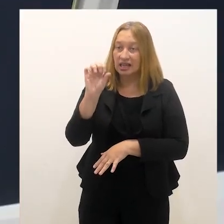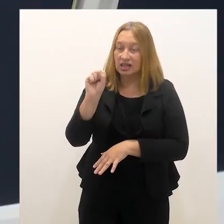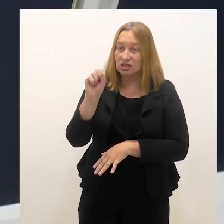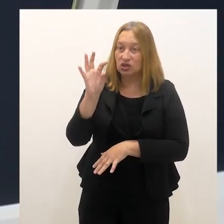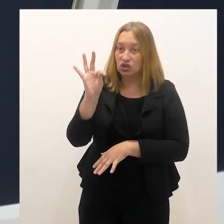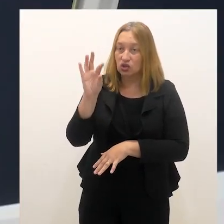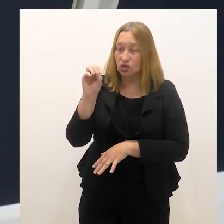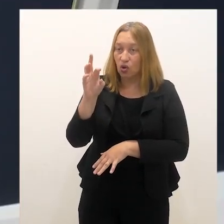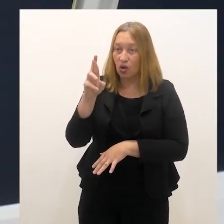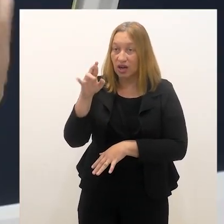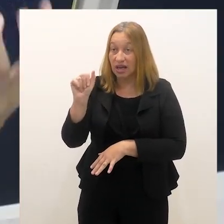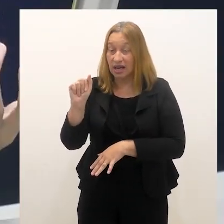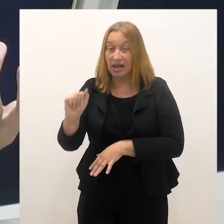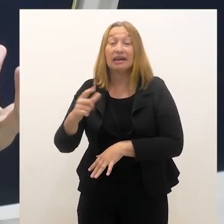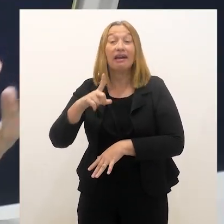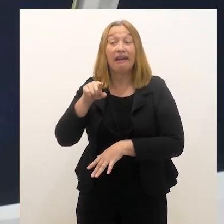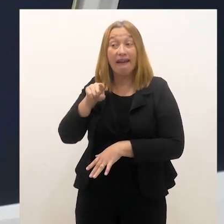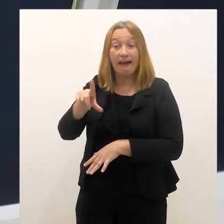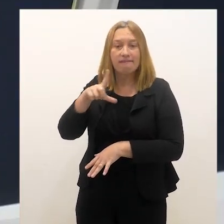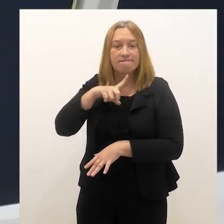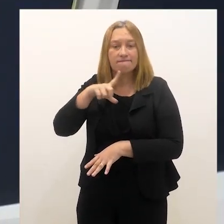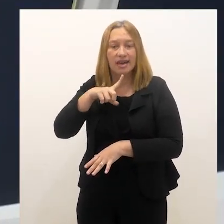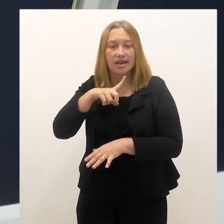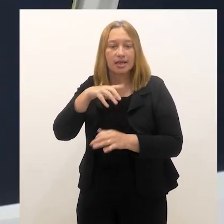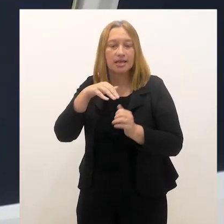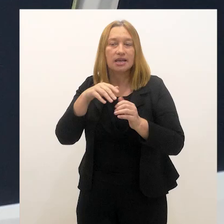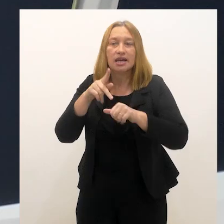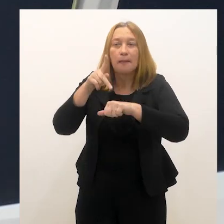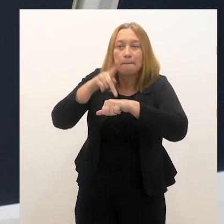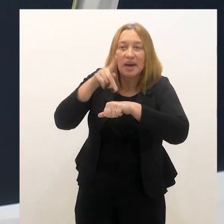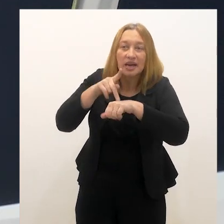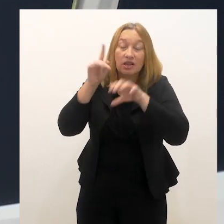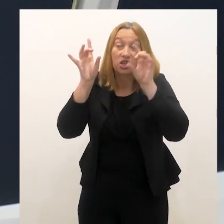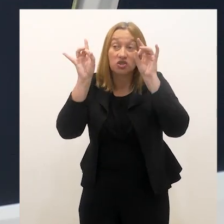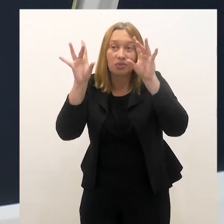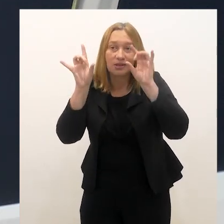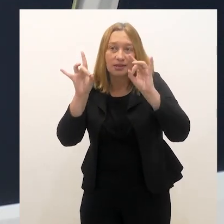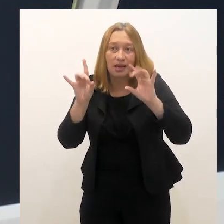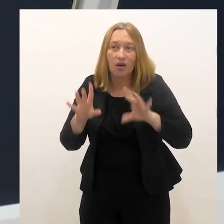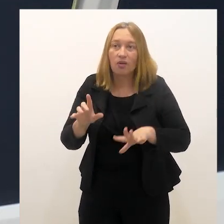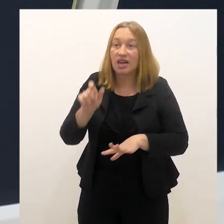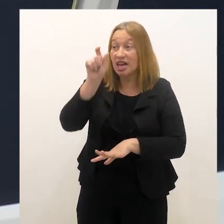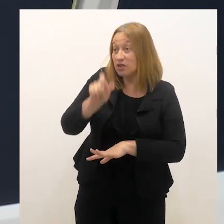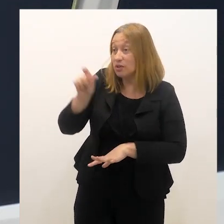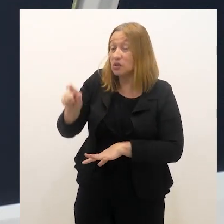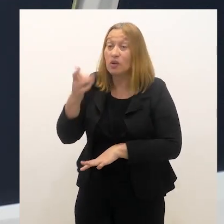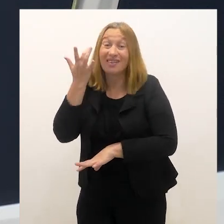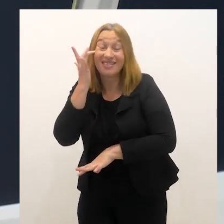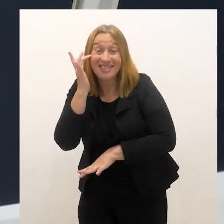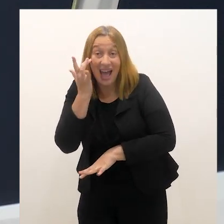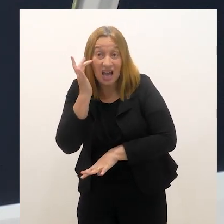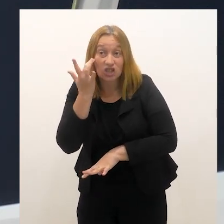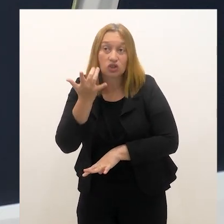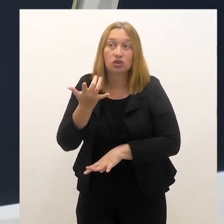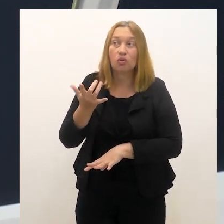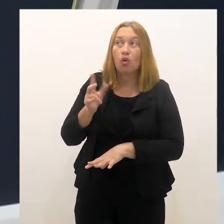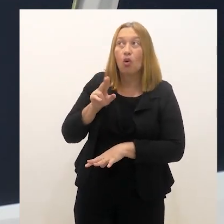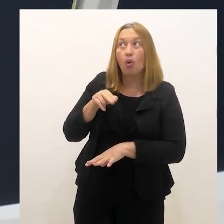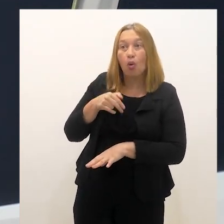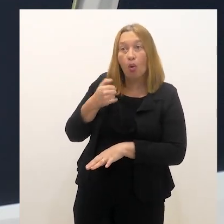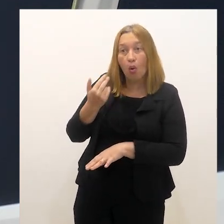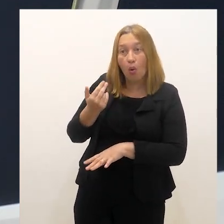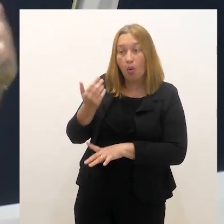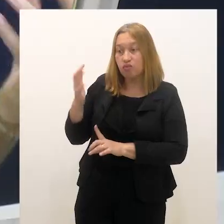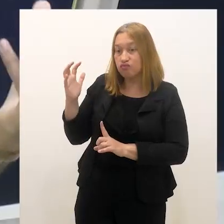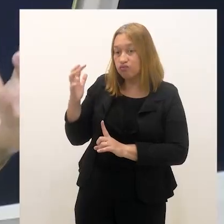guarda tesouros que as pessoas, né, acham